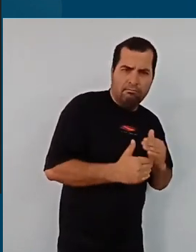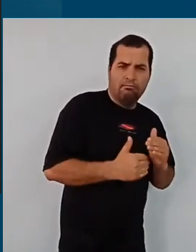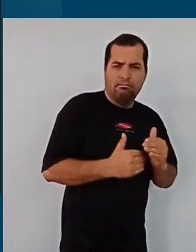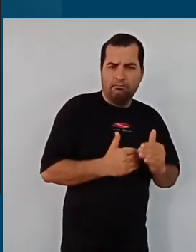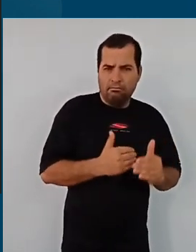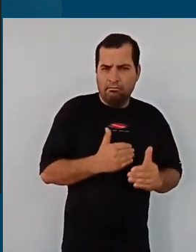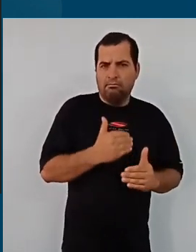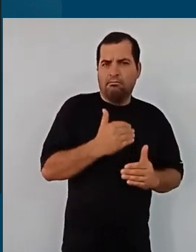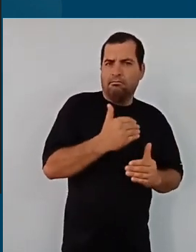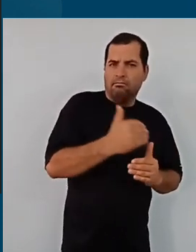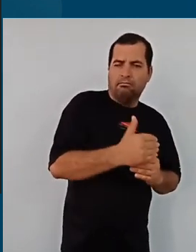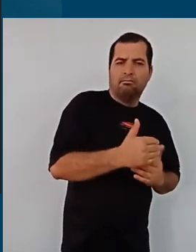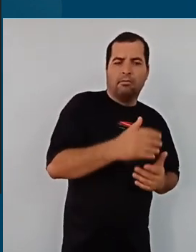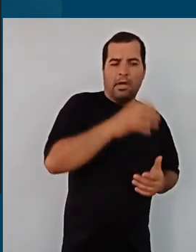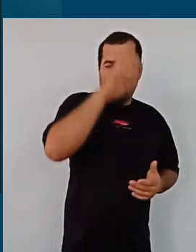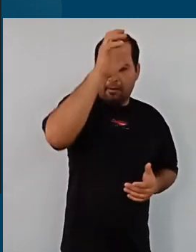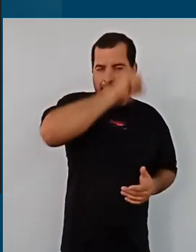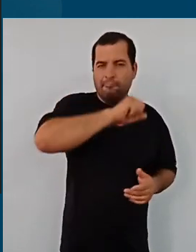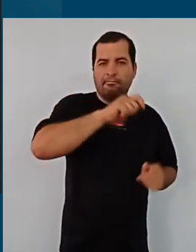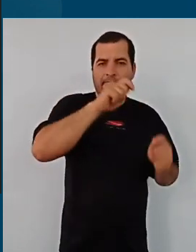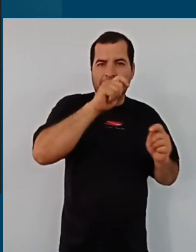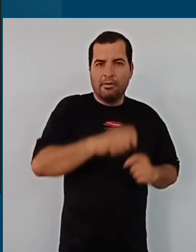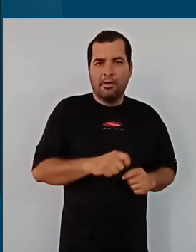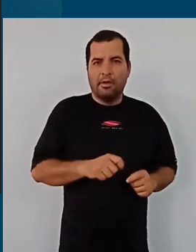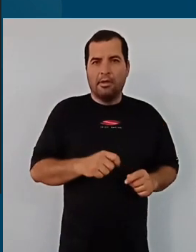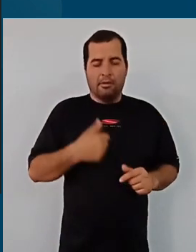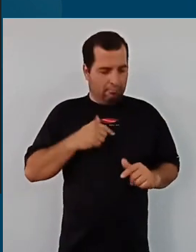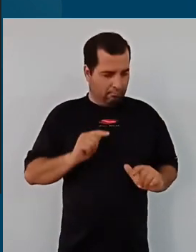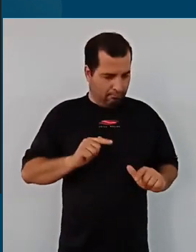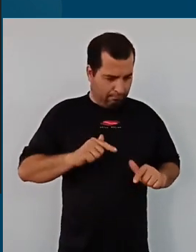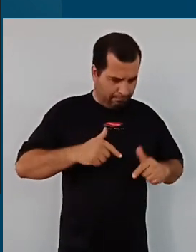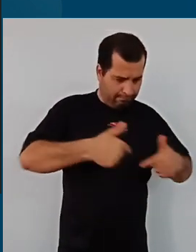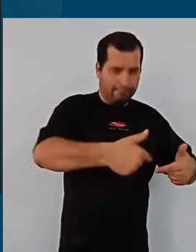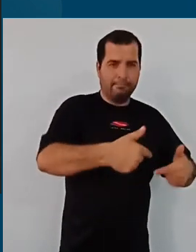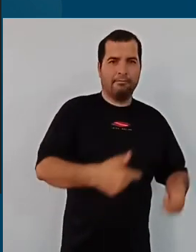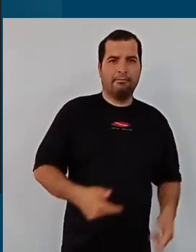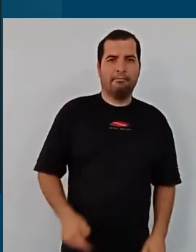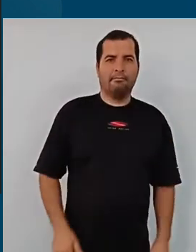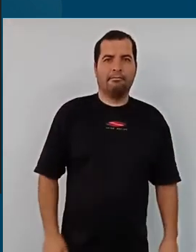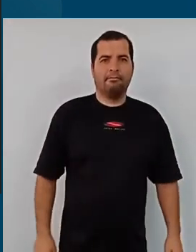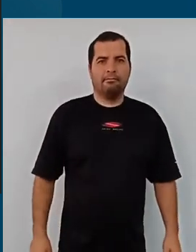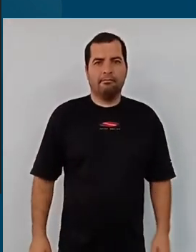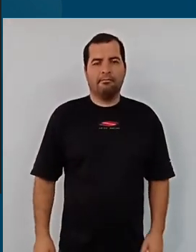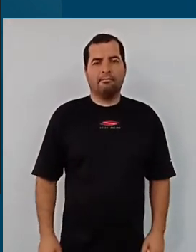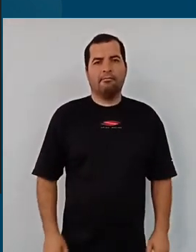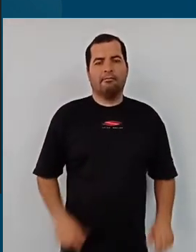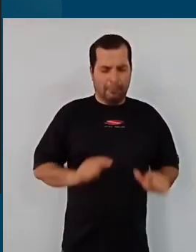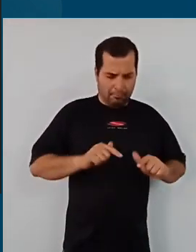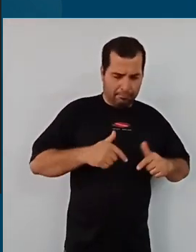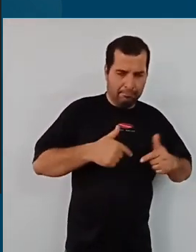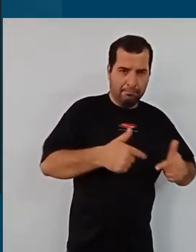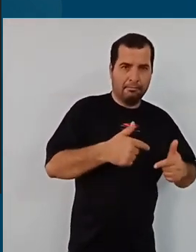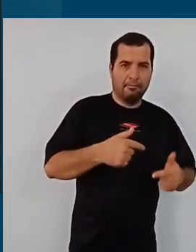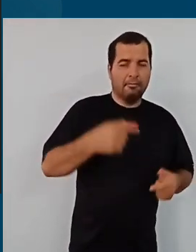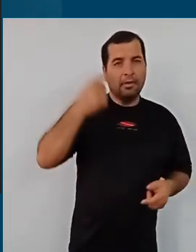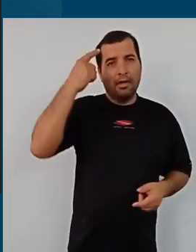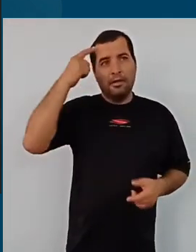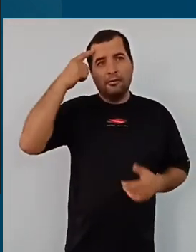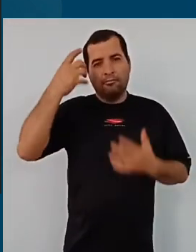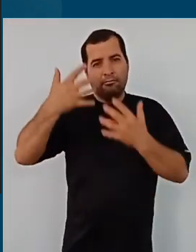ação, exigem um aprendizado ativo, não ativo de movimento, mas ativo